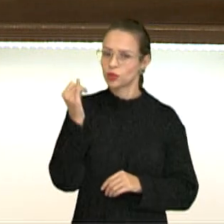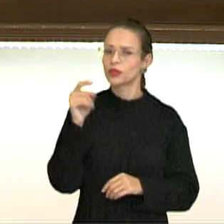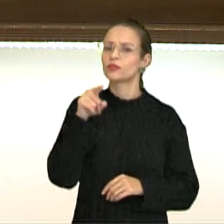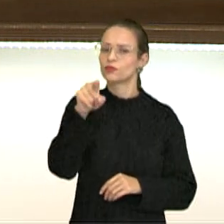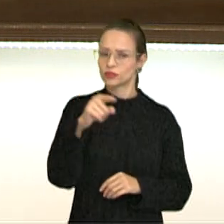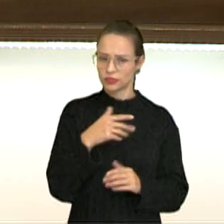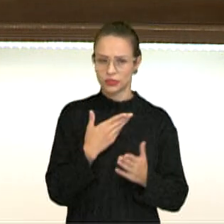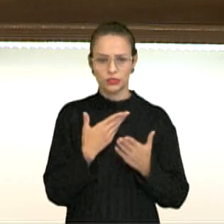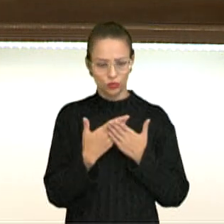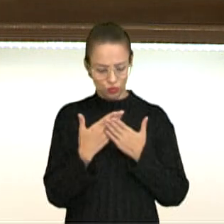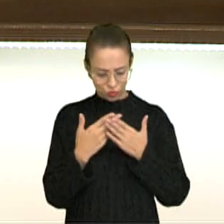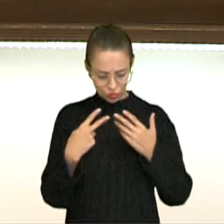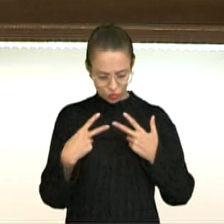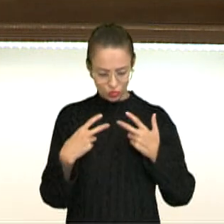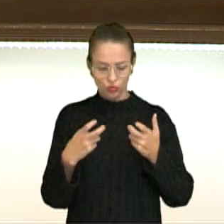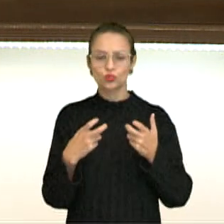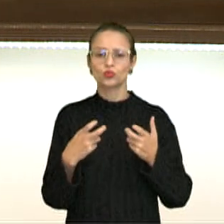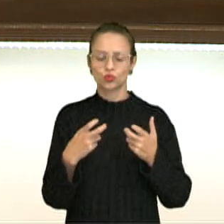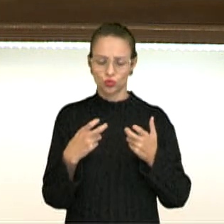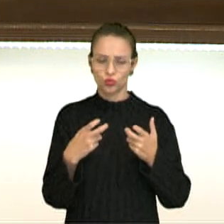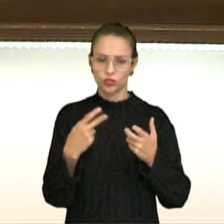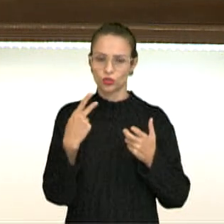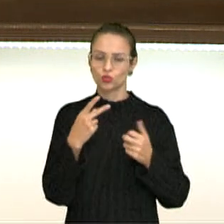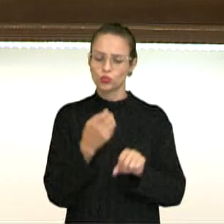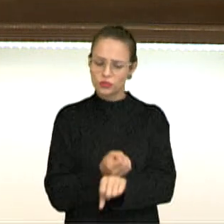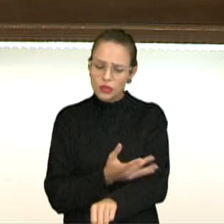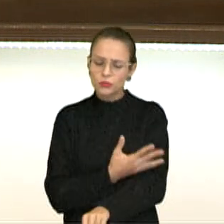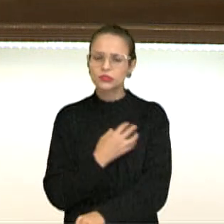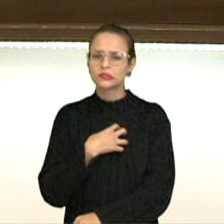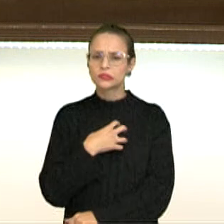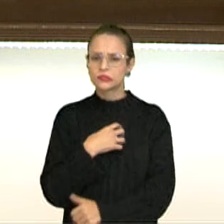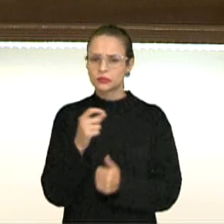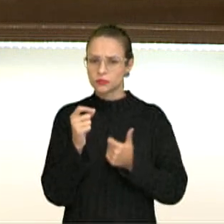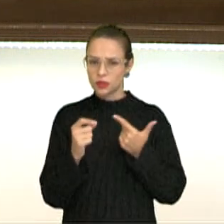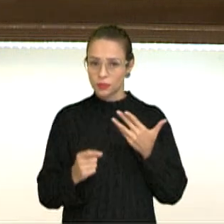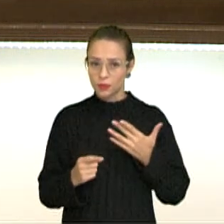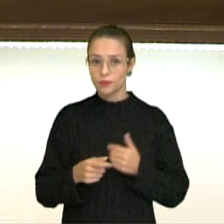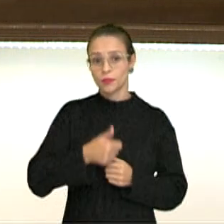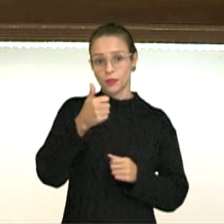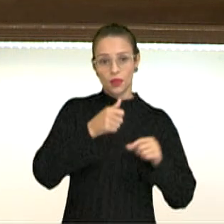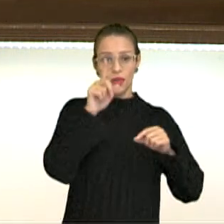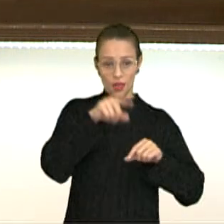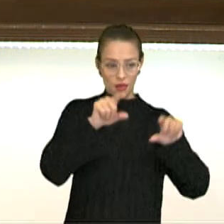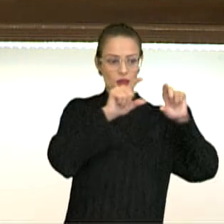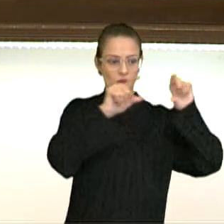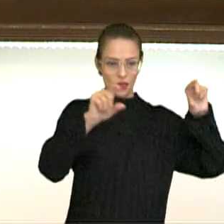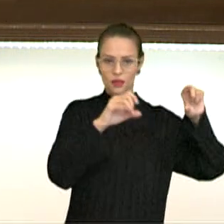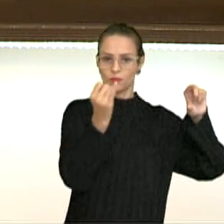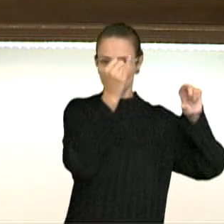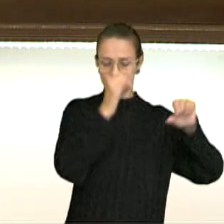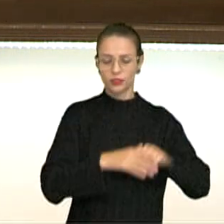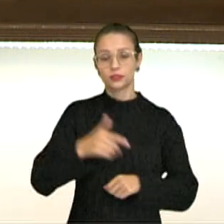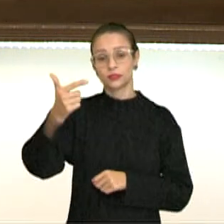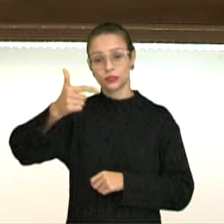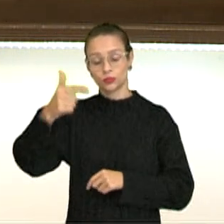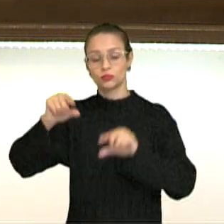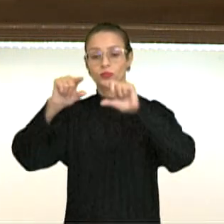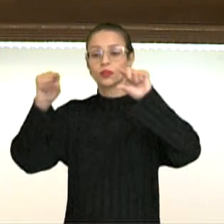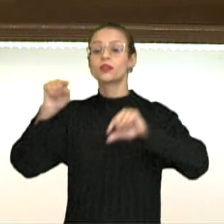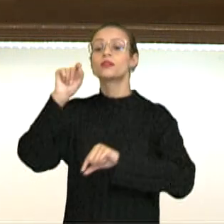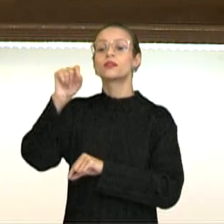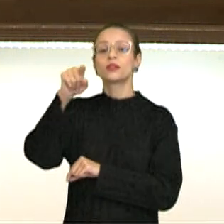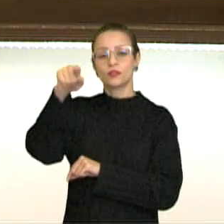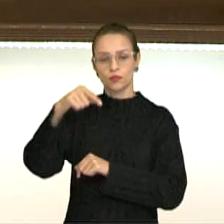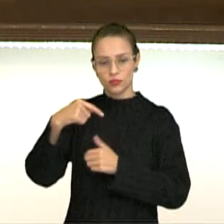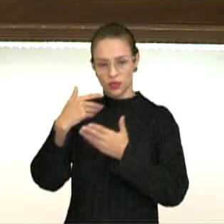você estude suas emoções. Na primeira, é importante, temos a primeira oração. Segunda oração é que você